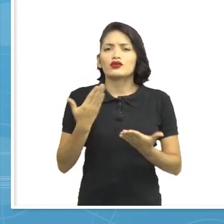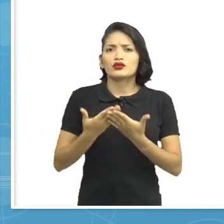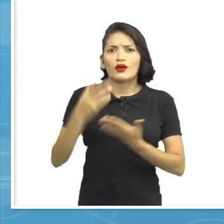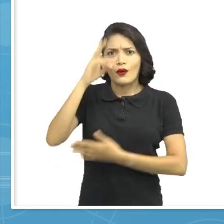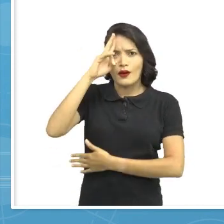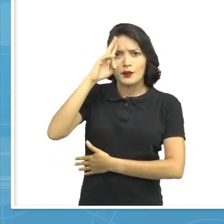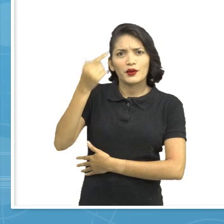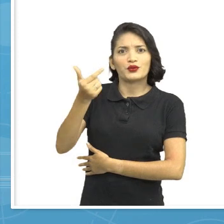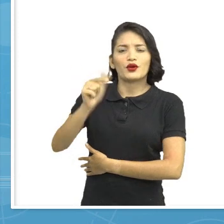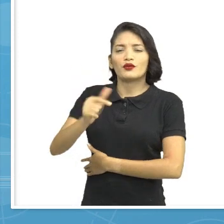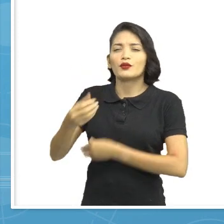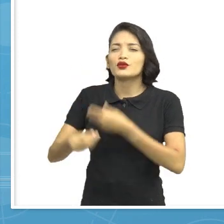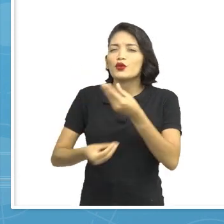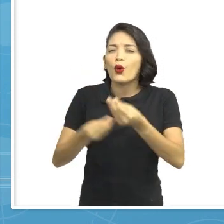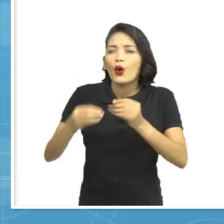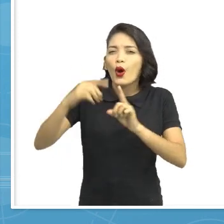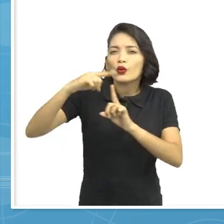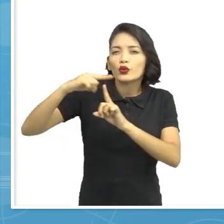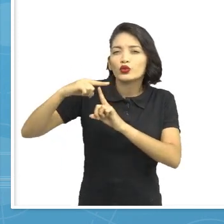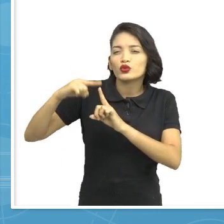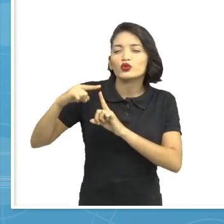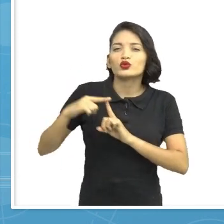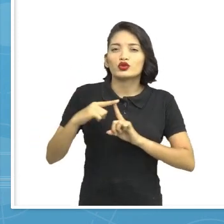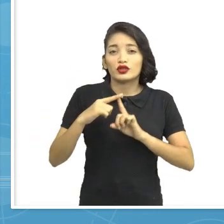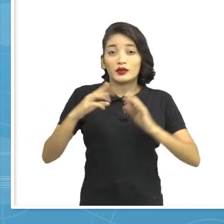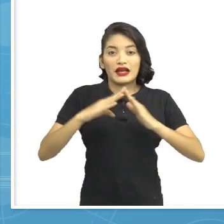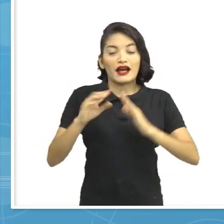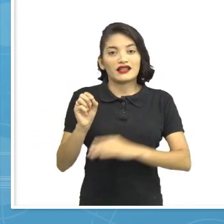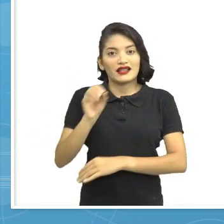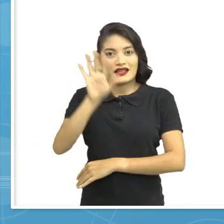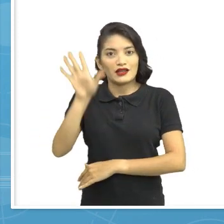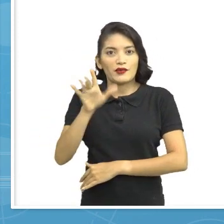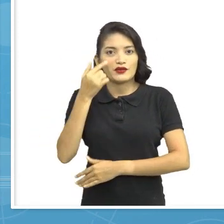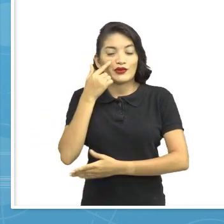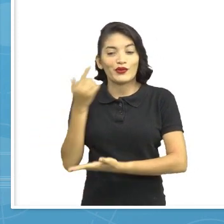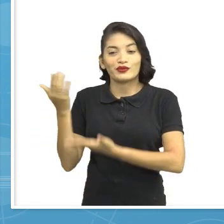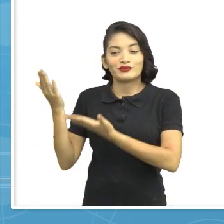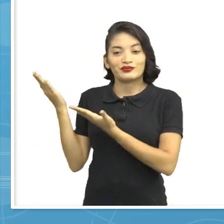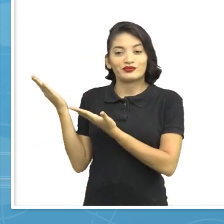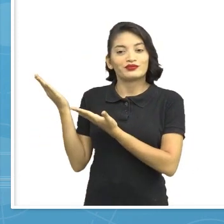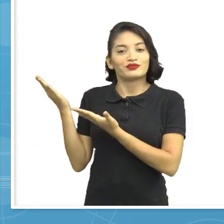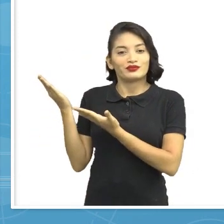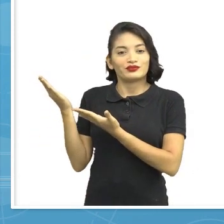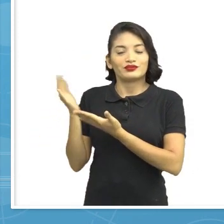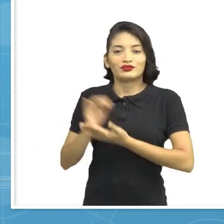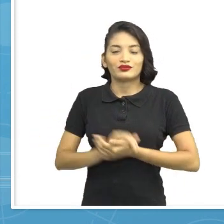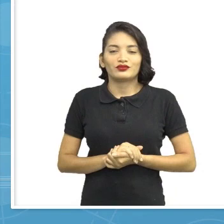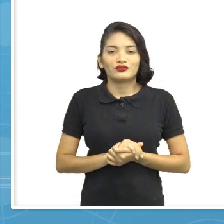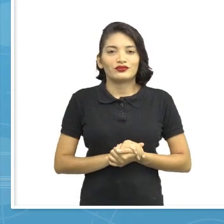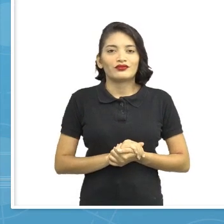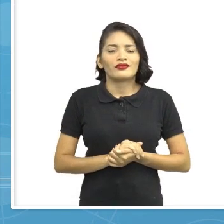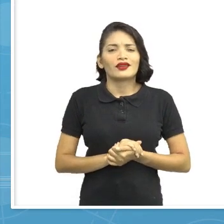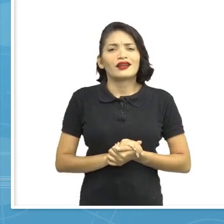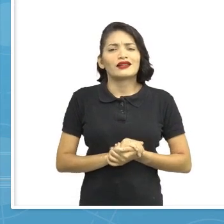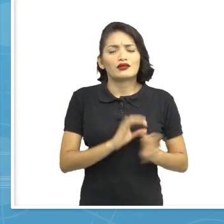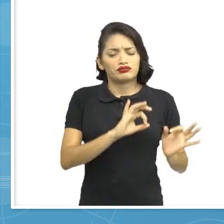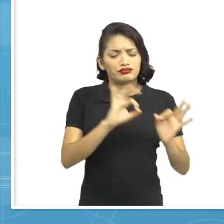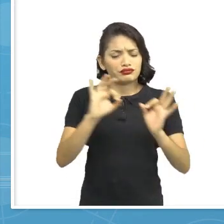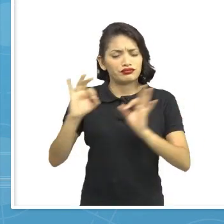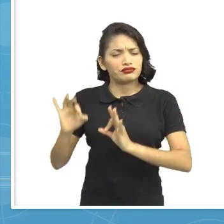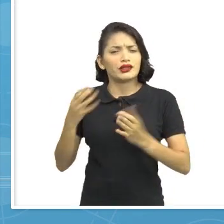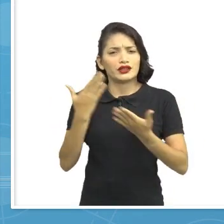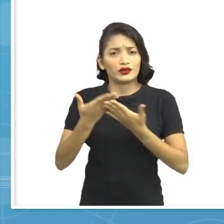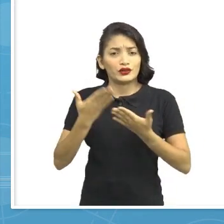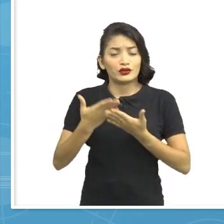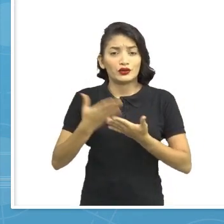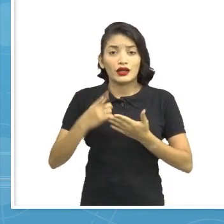um pouco de como é essa imagem do OP, que é uma habitação indígena que nós vimos aqui durante a nossa aula. Né, a gente tem uma